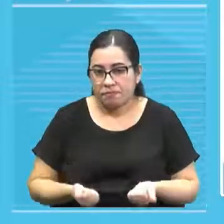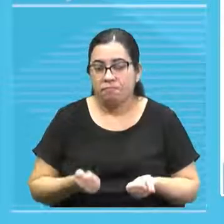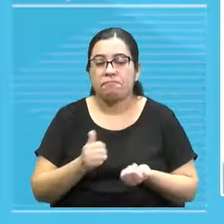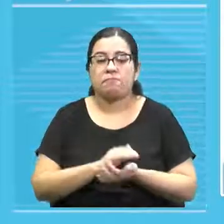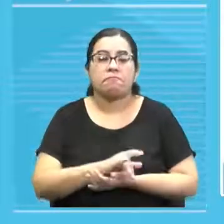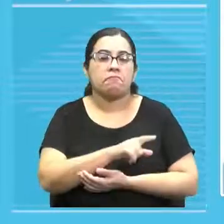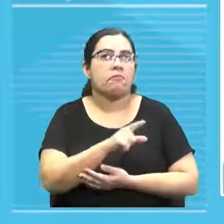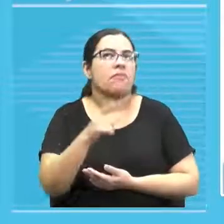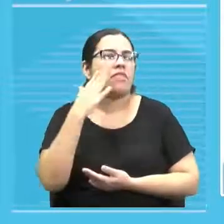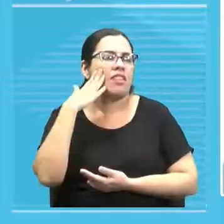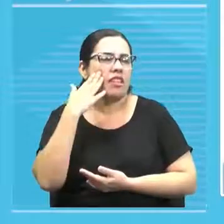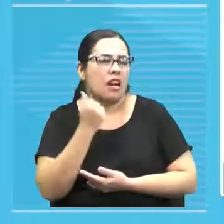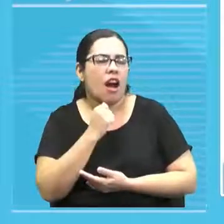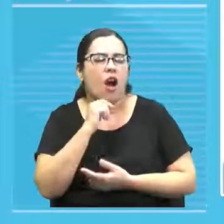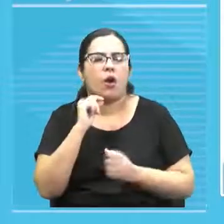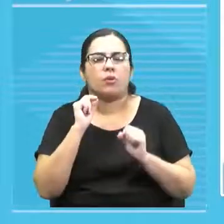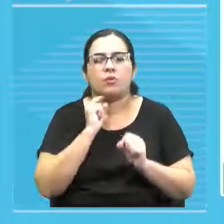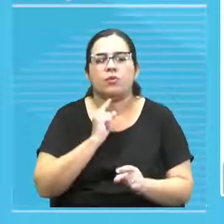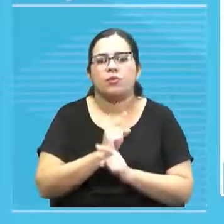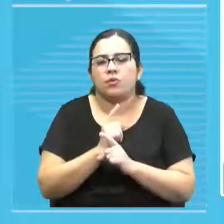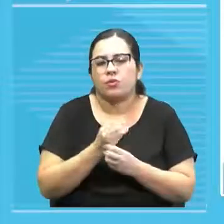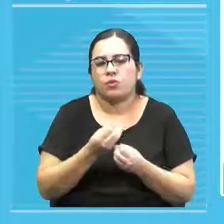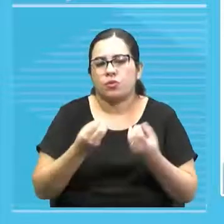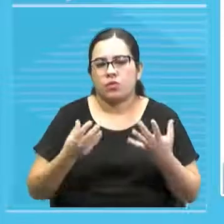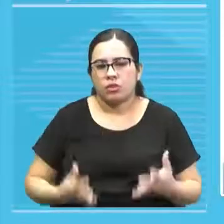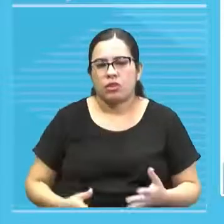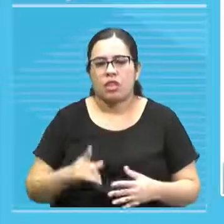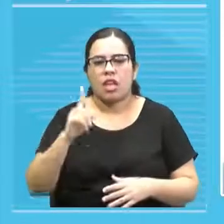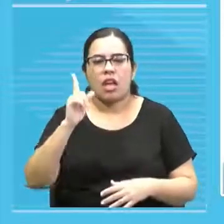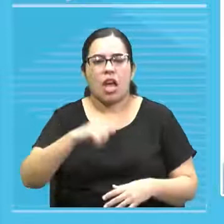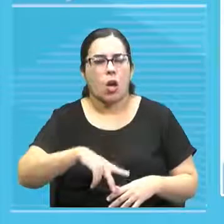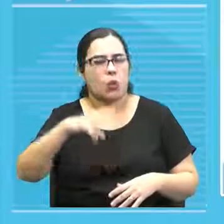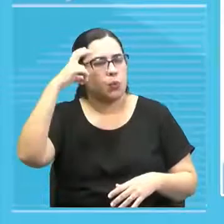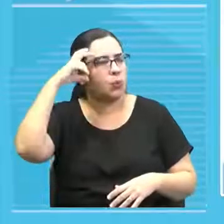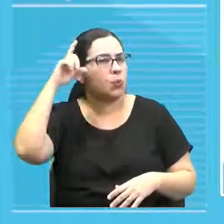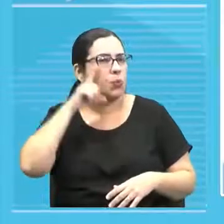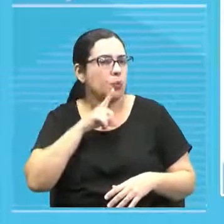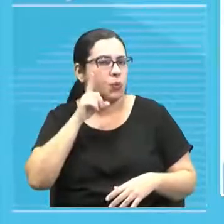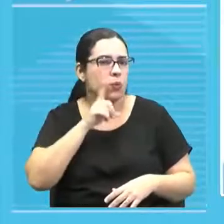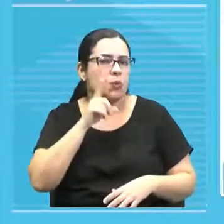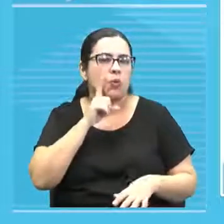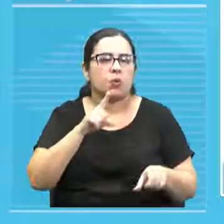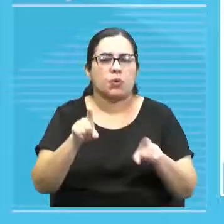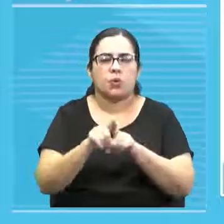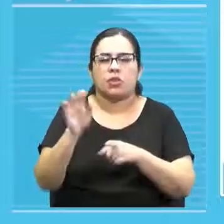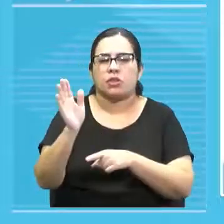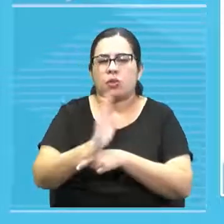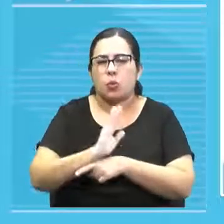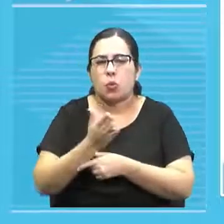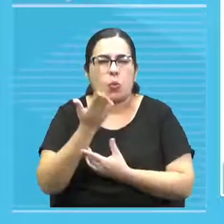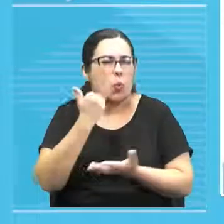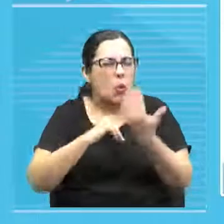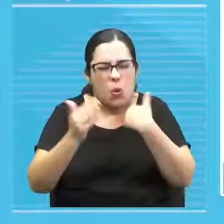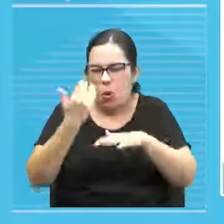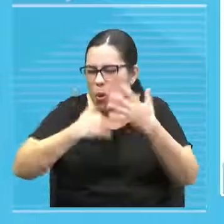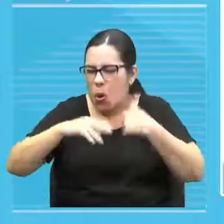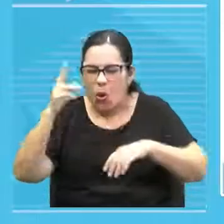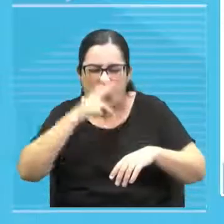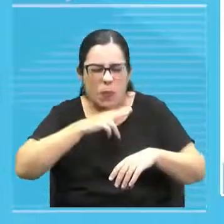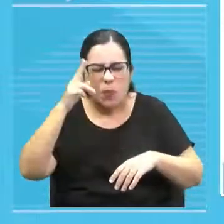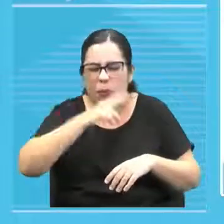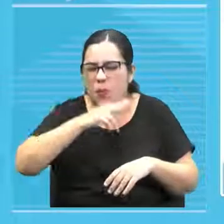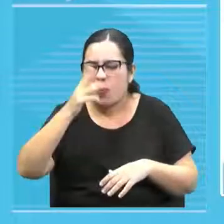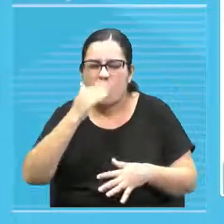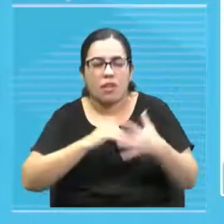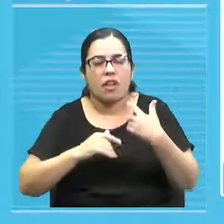você vê muito fácil na cultura Americana e a gente consegue ver isso nos filmes as pessoas comendo rapidamente